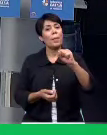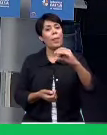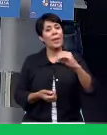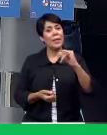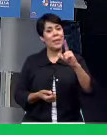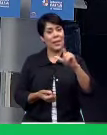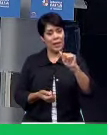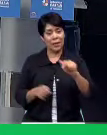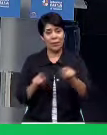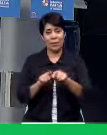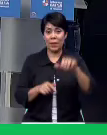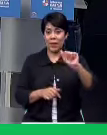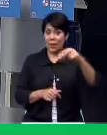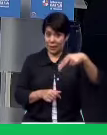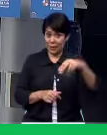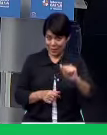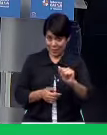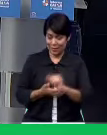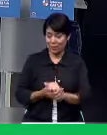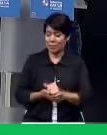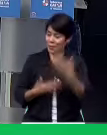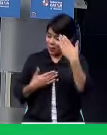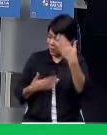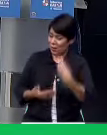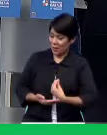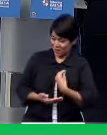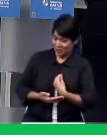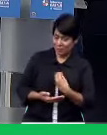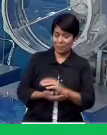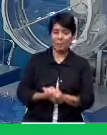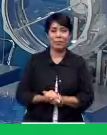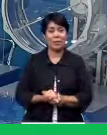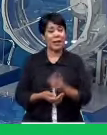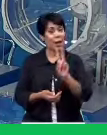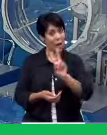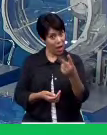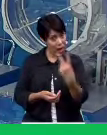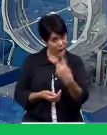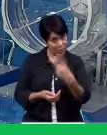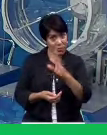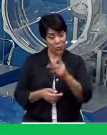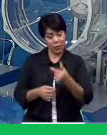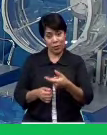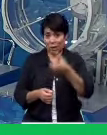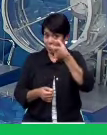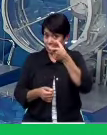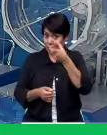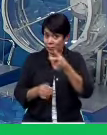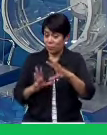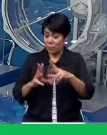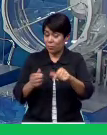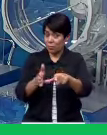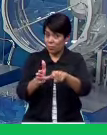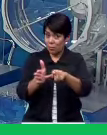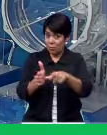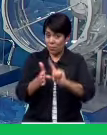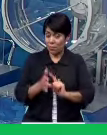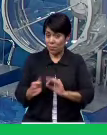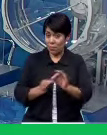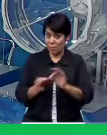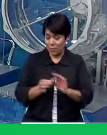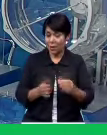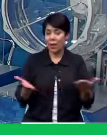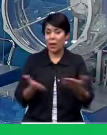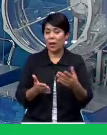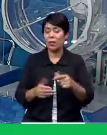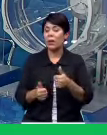Priscila Reis e a Ana Ferreira. Obrigada pela presença. Elas já acompanharam de perto todos os procedimentos prévios e agora também vão